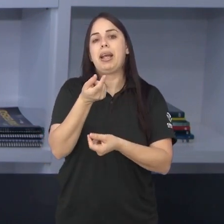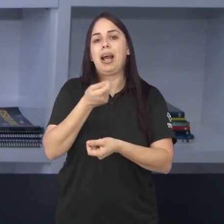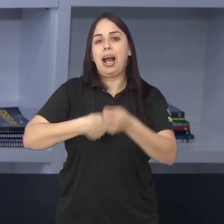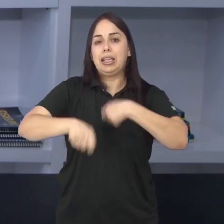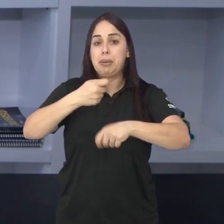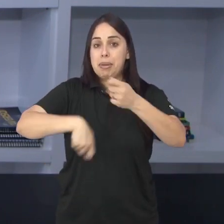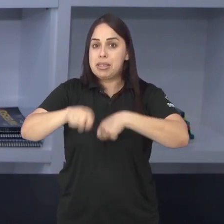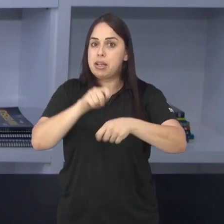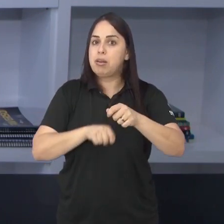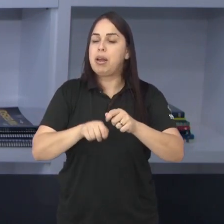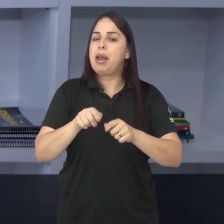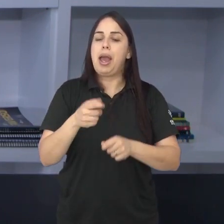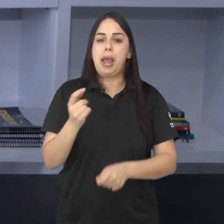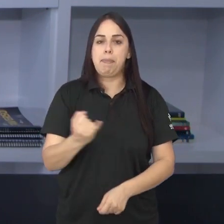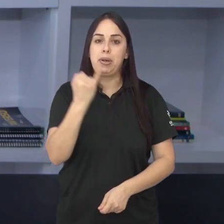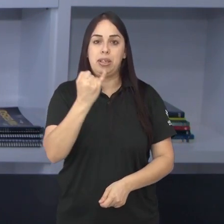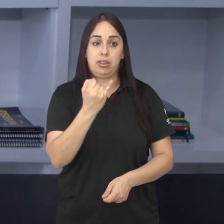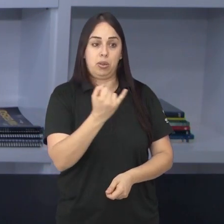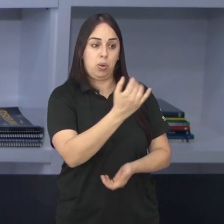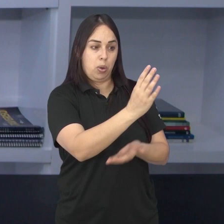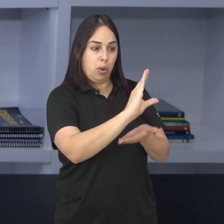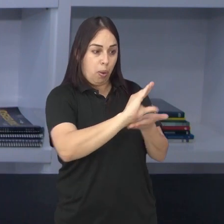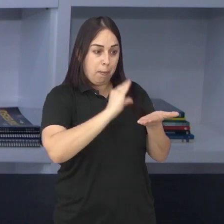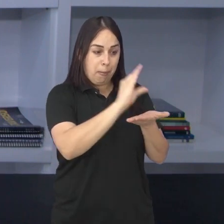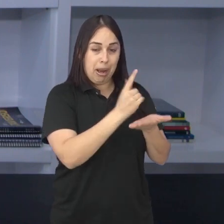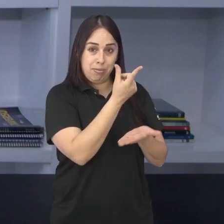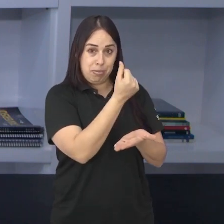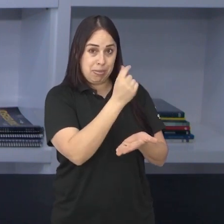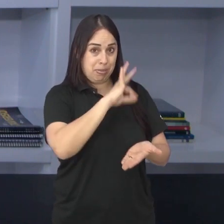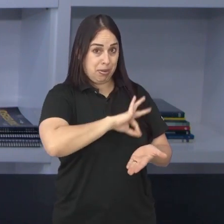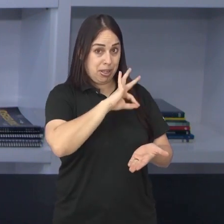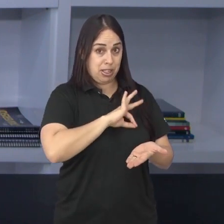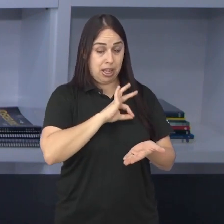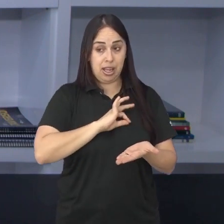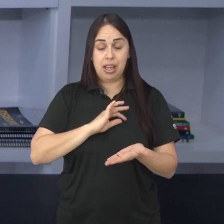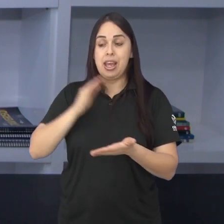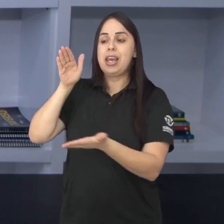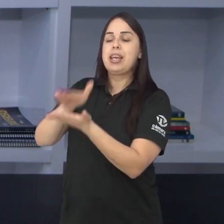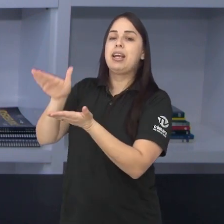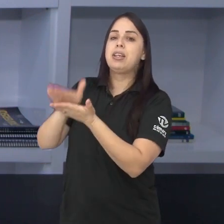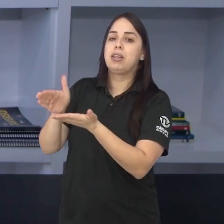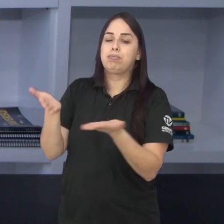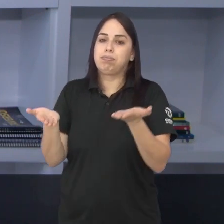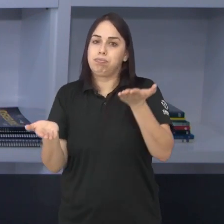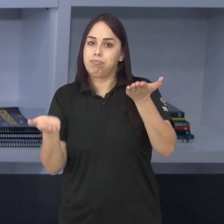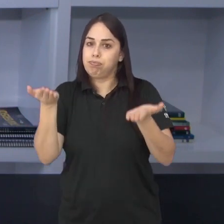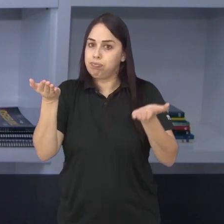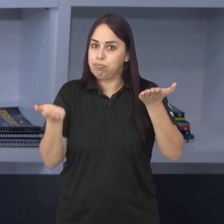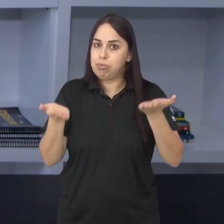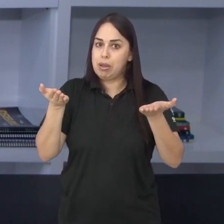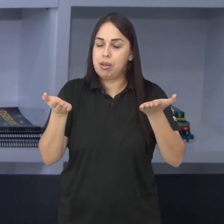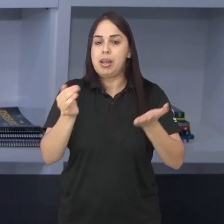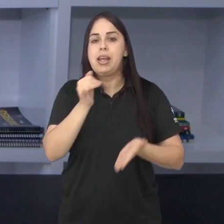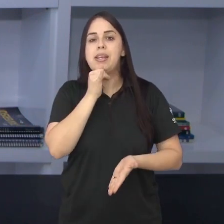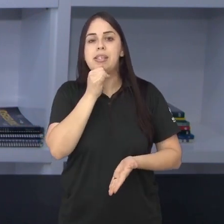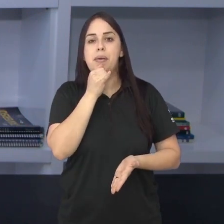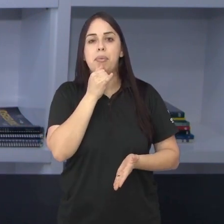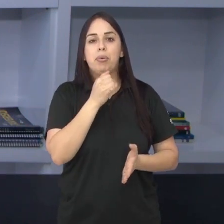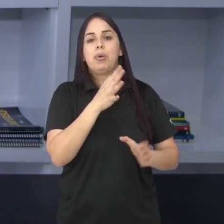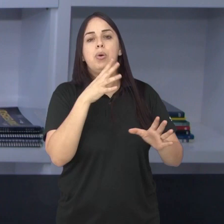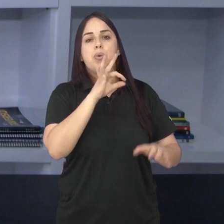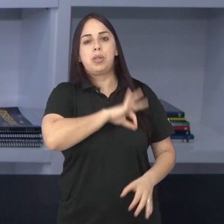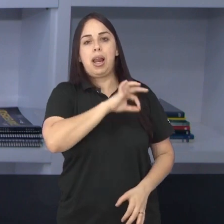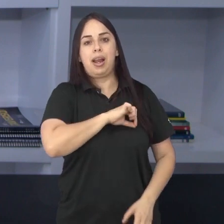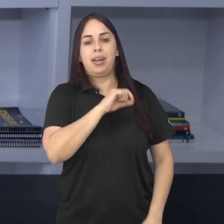caixa, o quanto que você ganha e o quanto que você vai gastar. Agora está tendo um ganho extra de que é o benefício do 13º